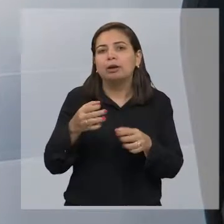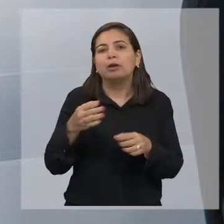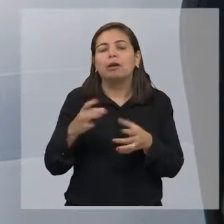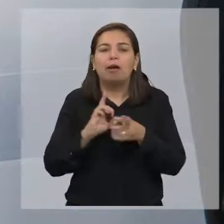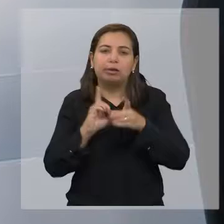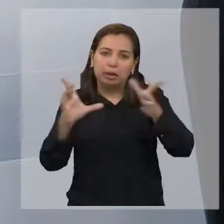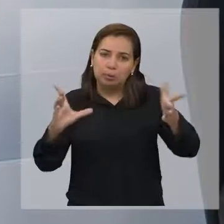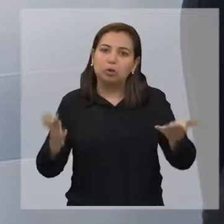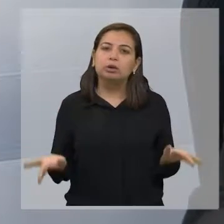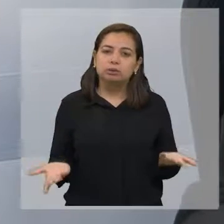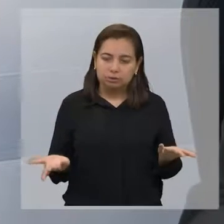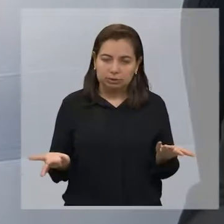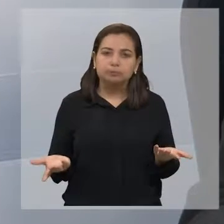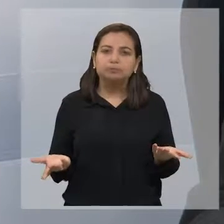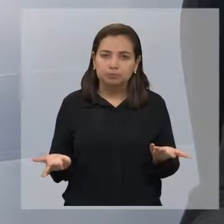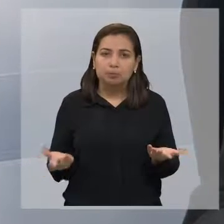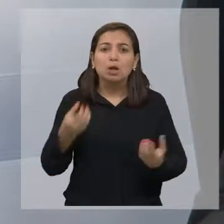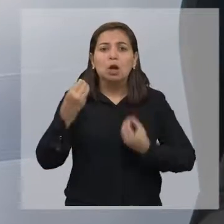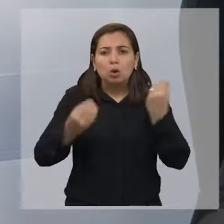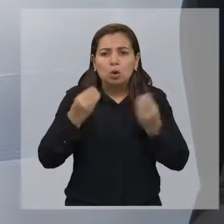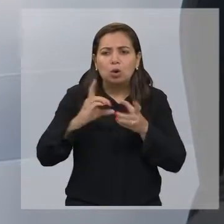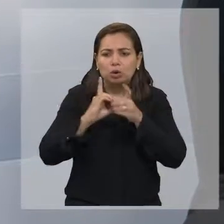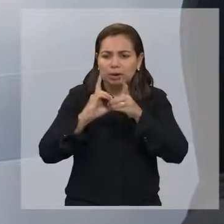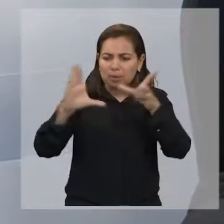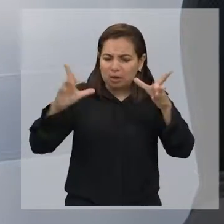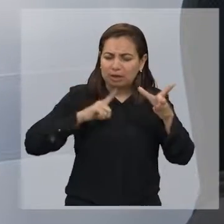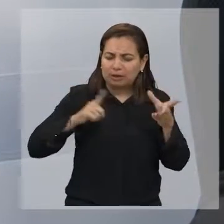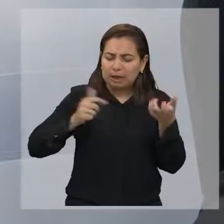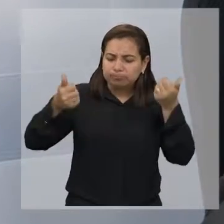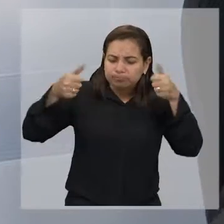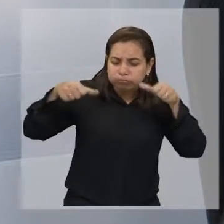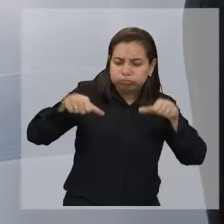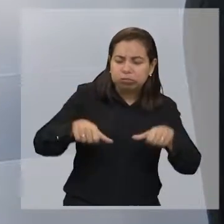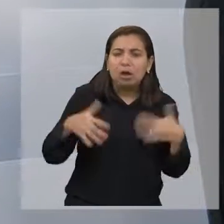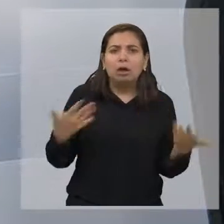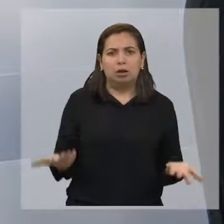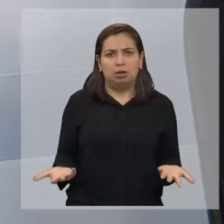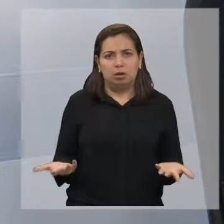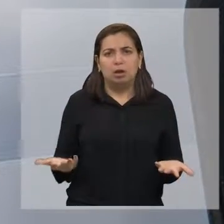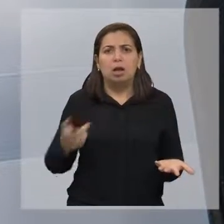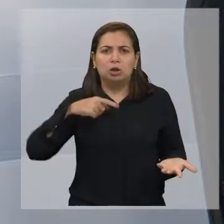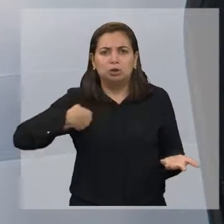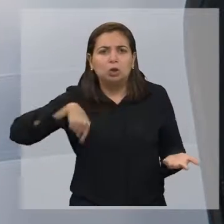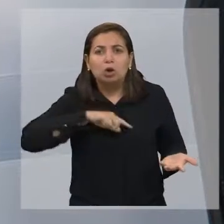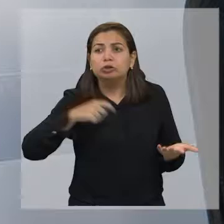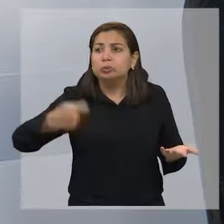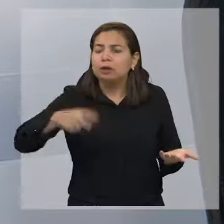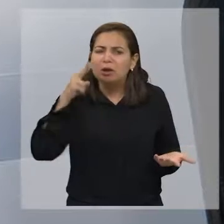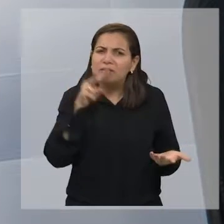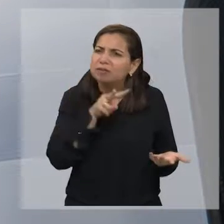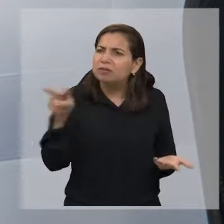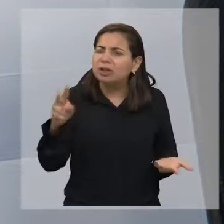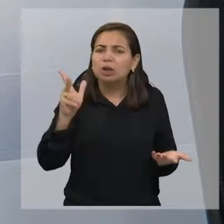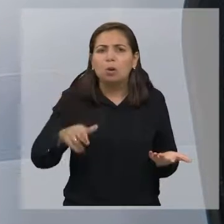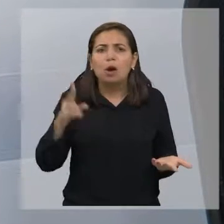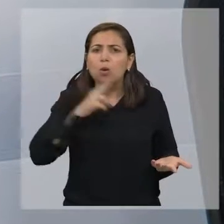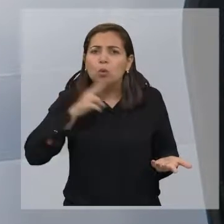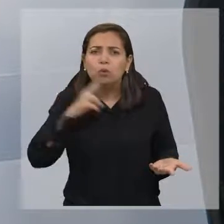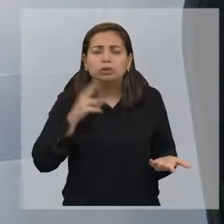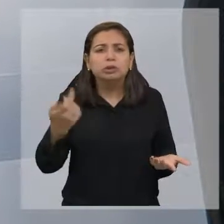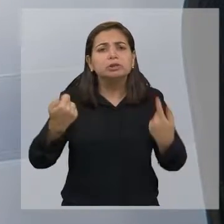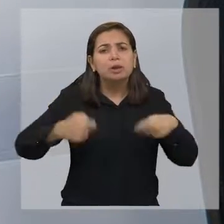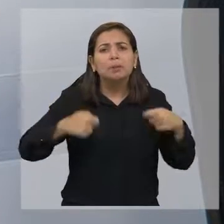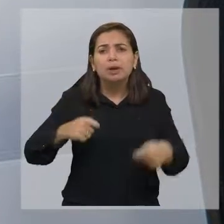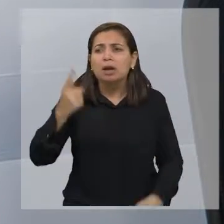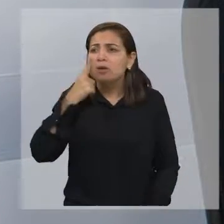importantes de como as democracias morrem. E nós estamos assistindo exatamente a uma emergência de regimes